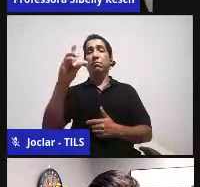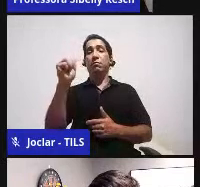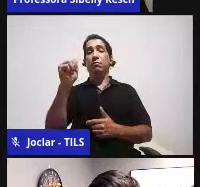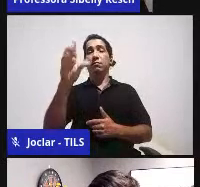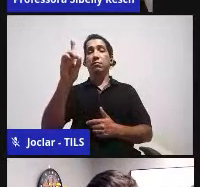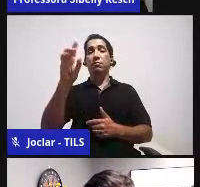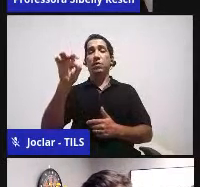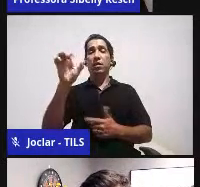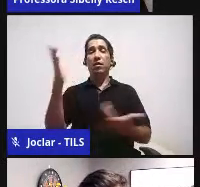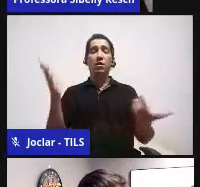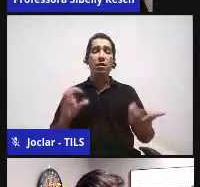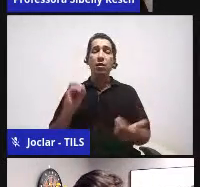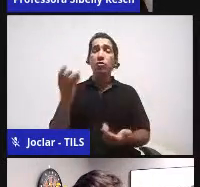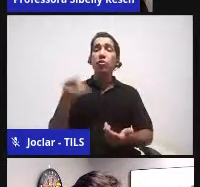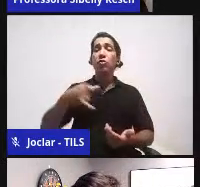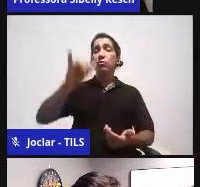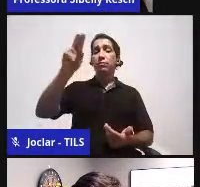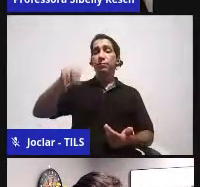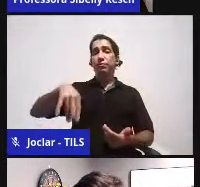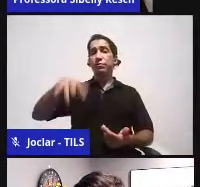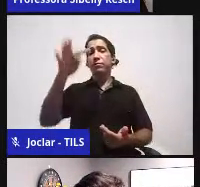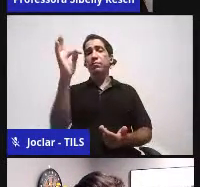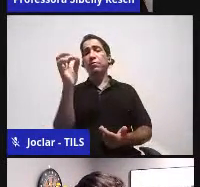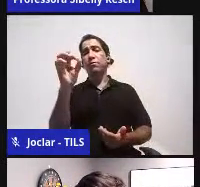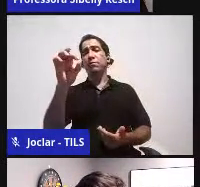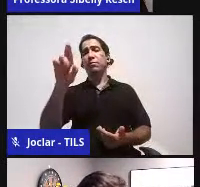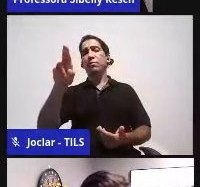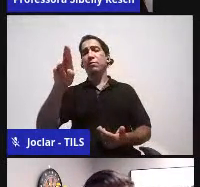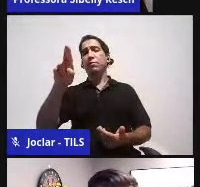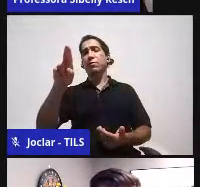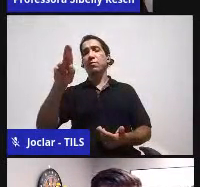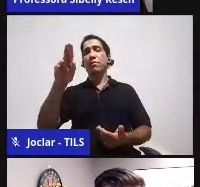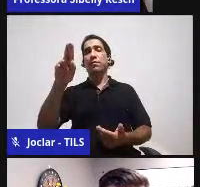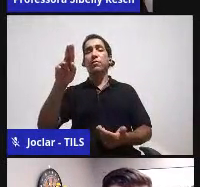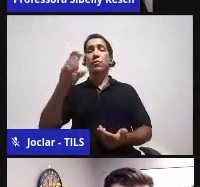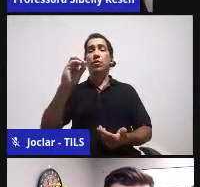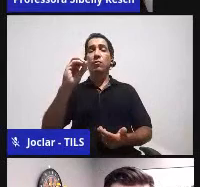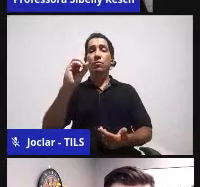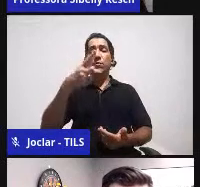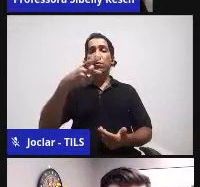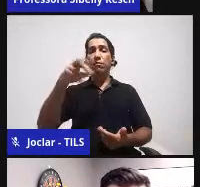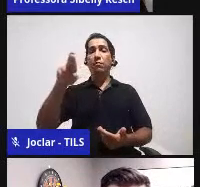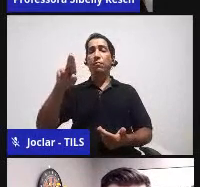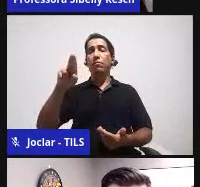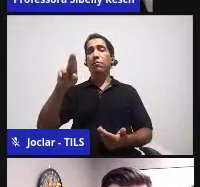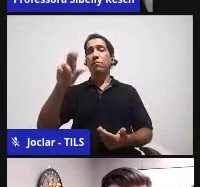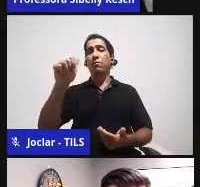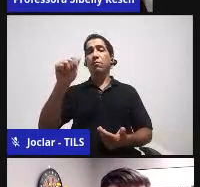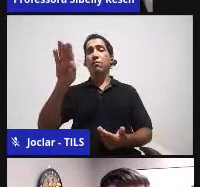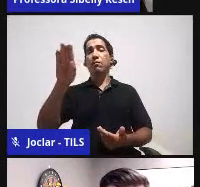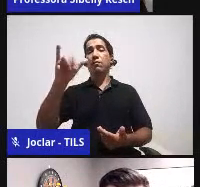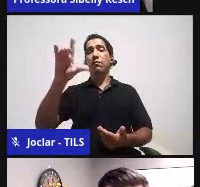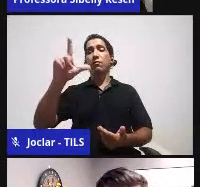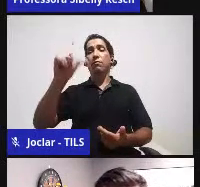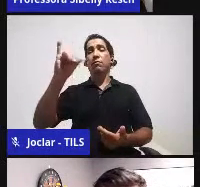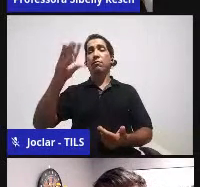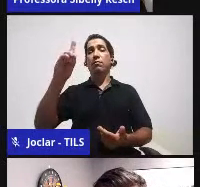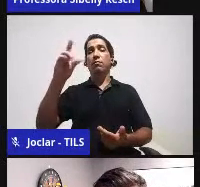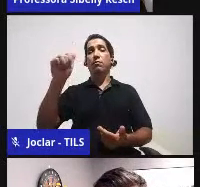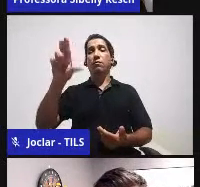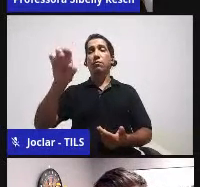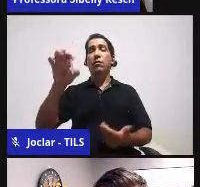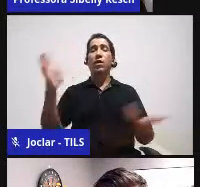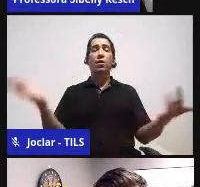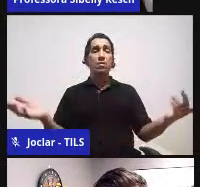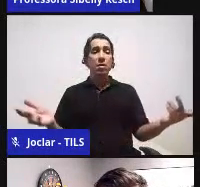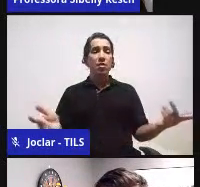muito de interoperabilidade, quer dizer, a possibilidade de diversos equipamentos, mesmo equipamentos